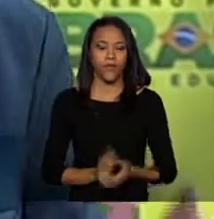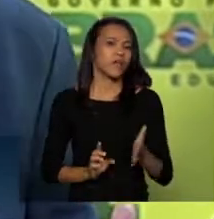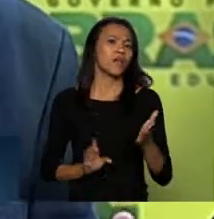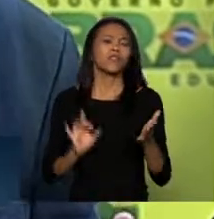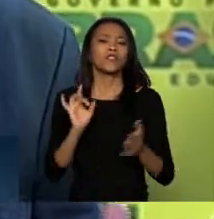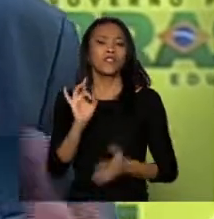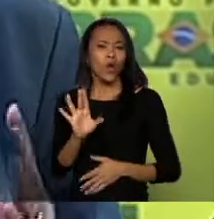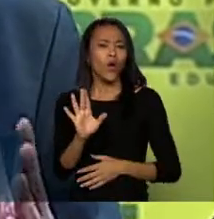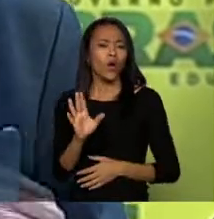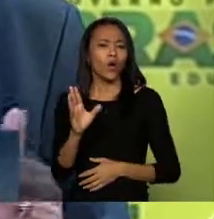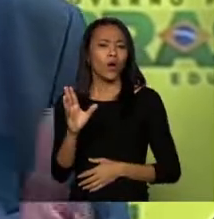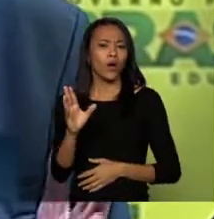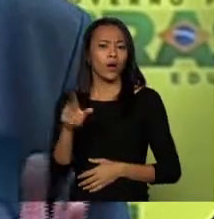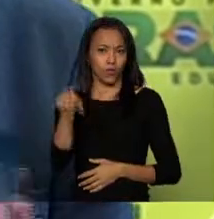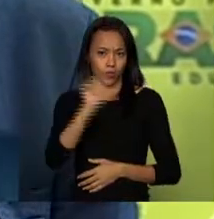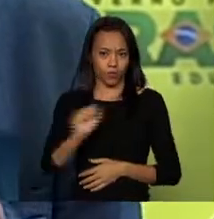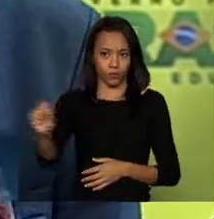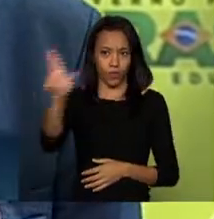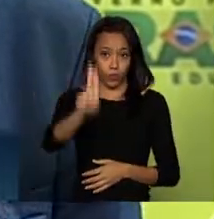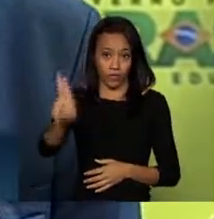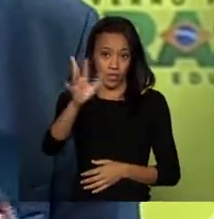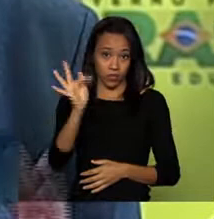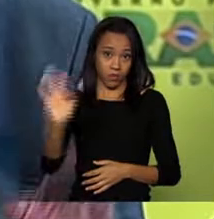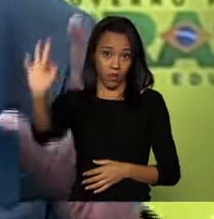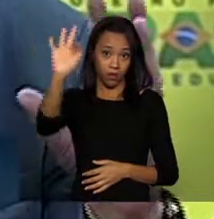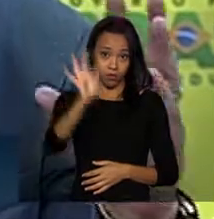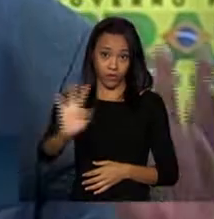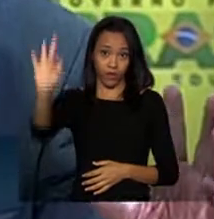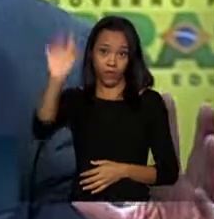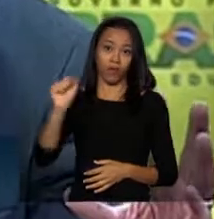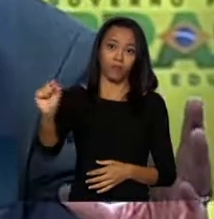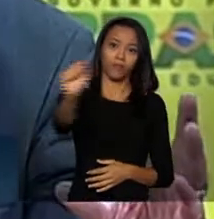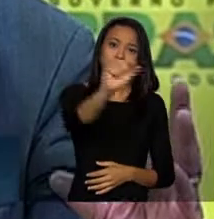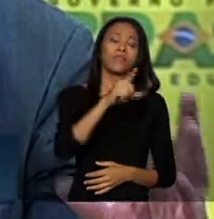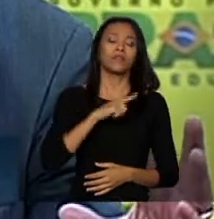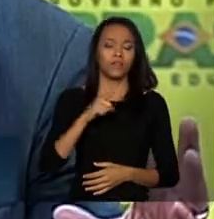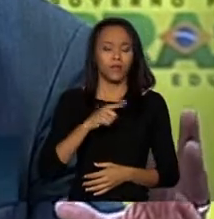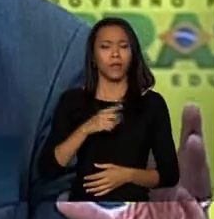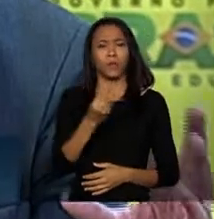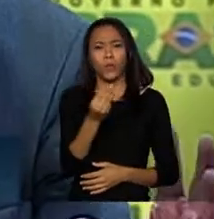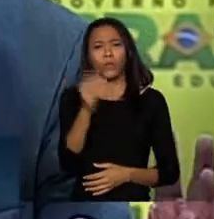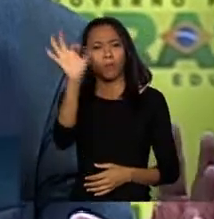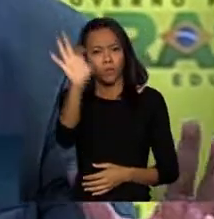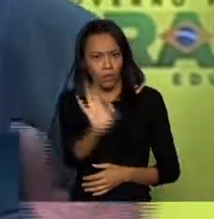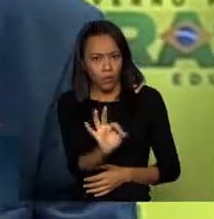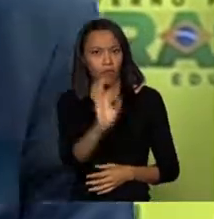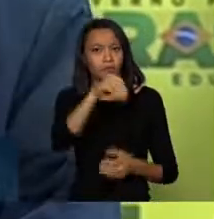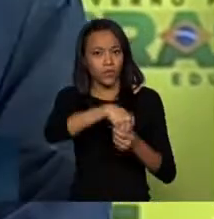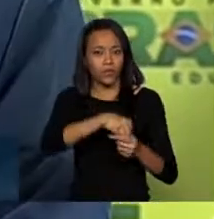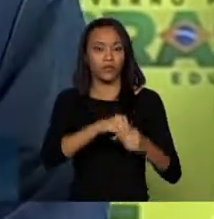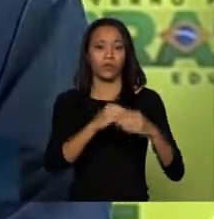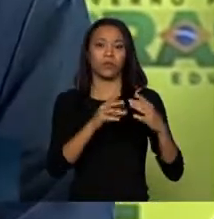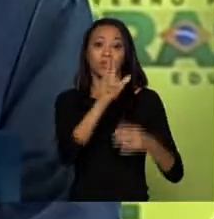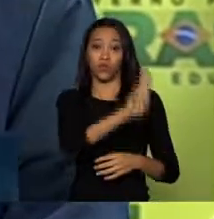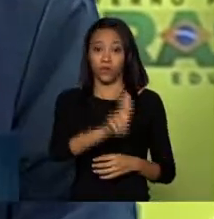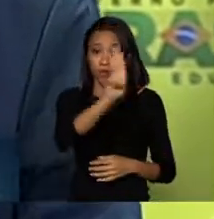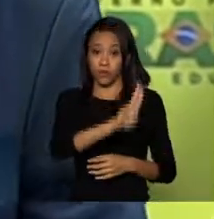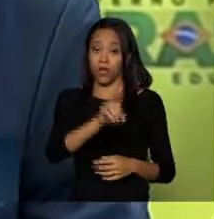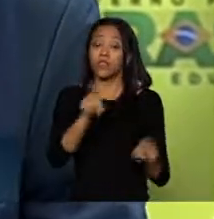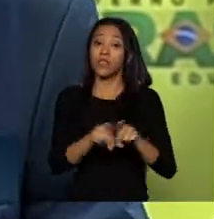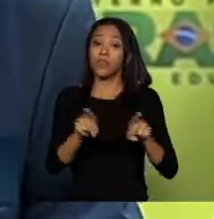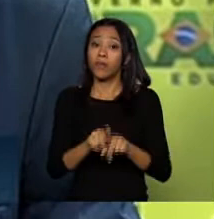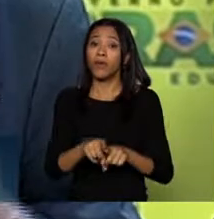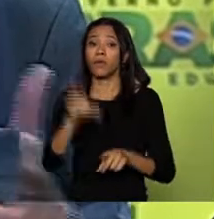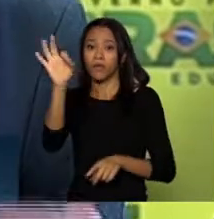Essa sim. A nossa expansão de 11.447 vagas tem um grande percentual nas instituições públicas e tem nas instituições privadas.